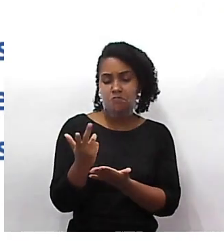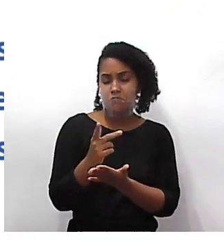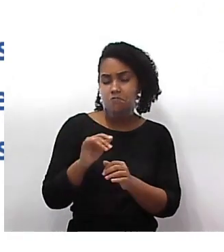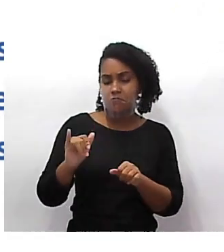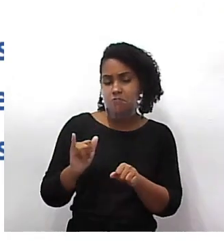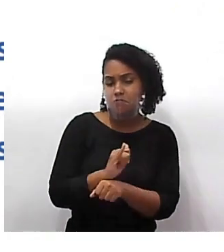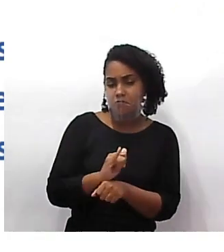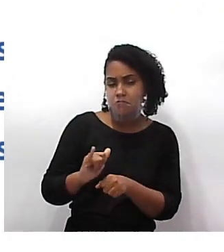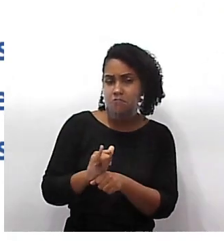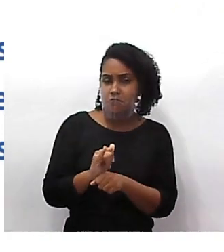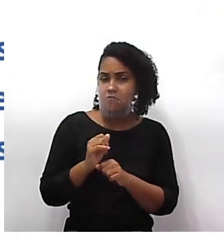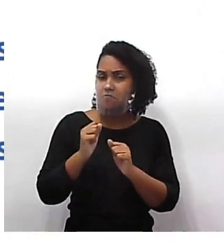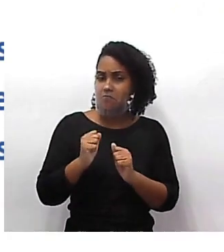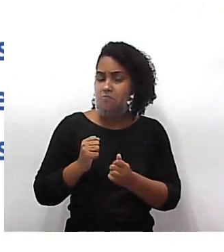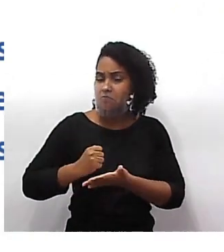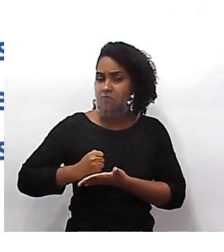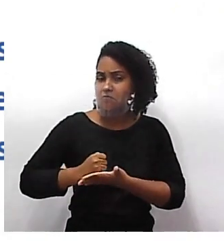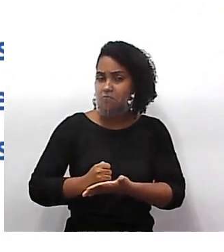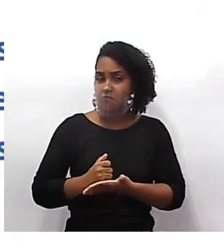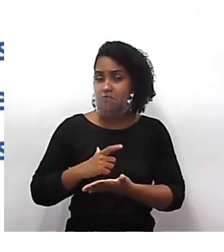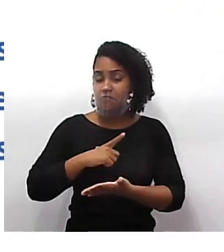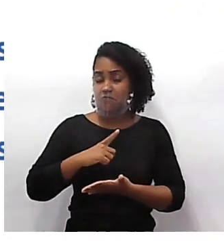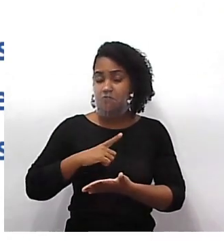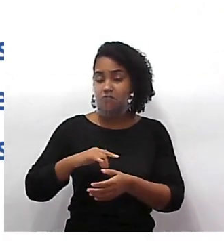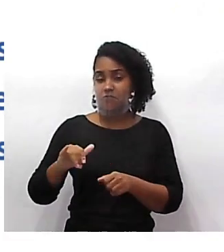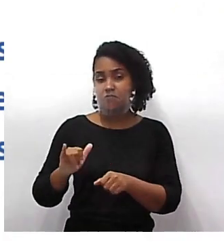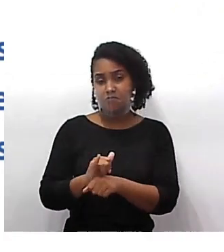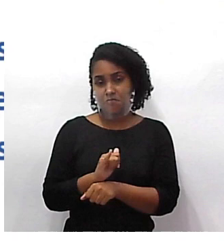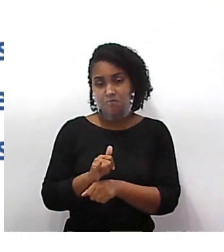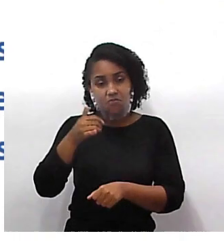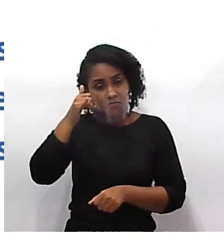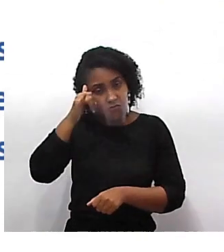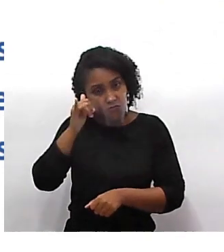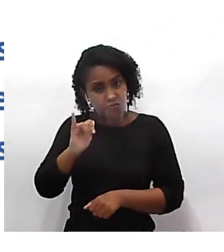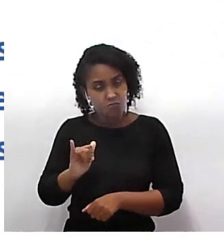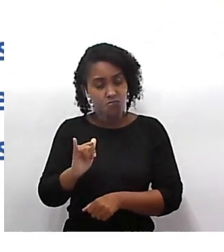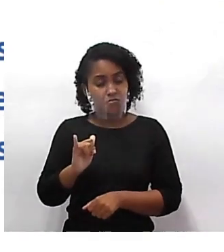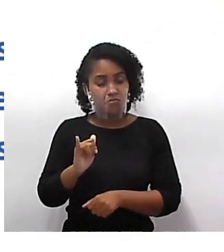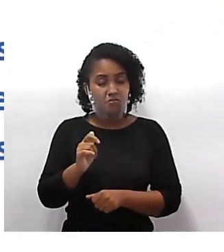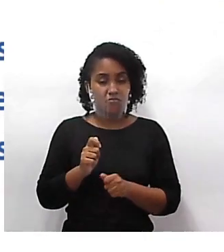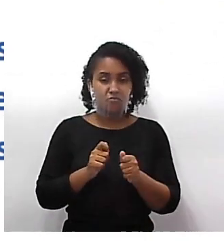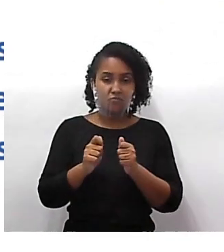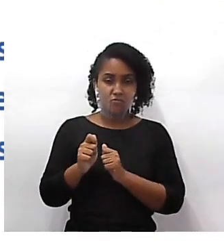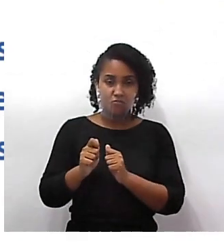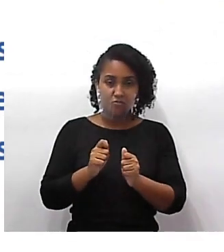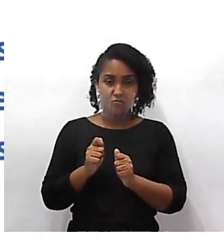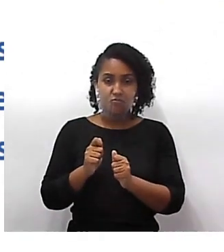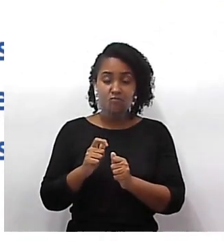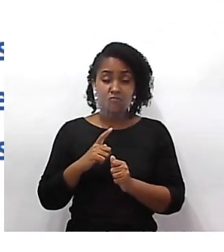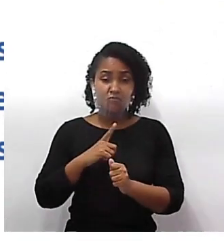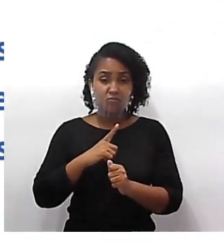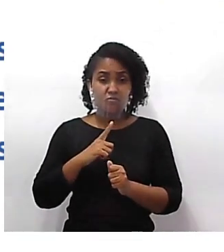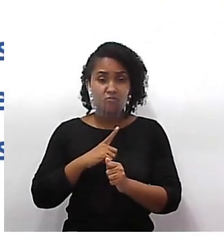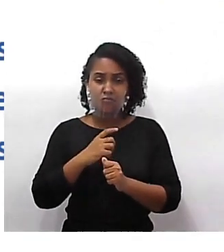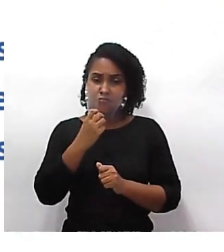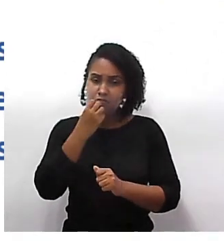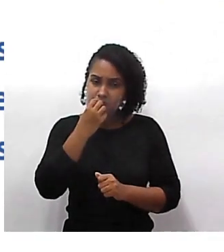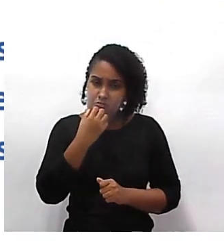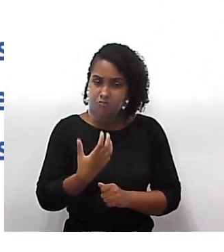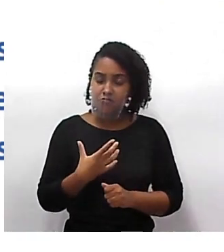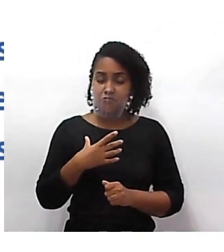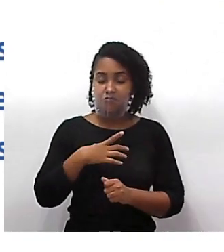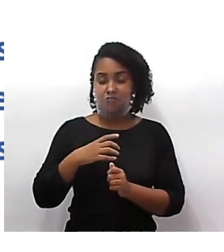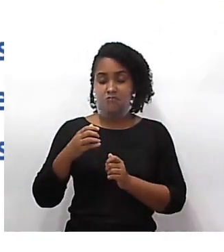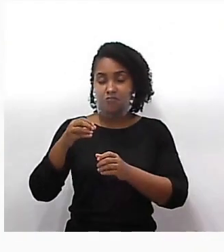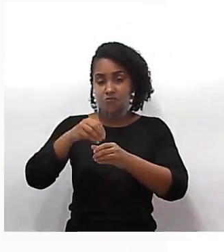medidas que contribuam para que as estratégias de prevenção e controle de infecção sejam bem-sucedidas dentro